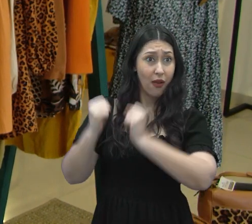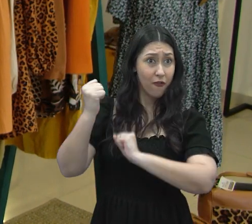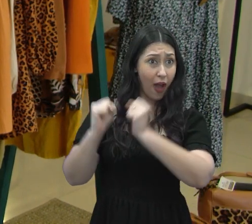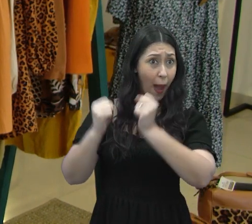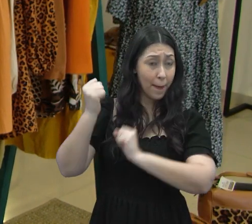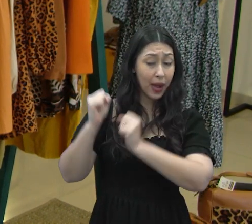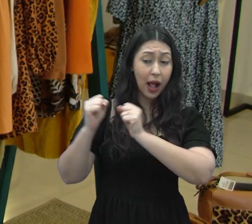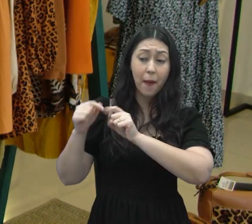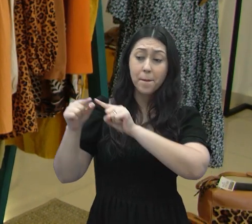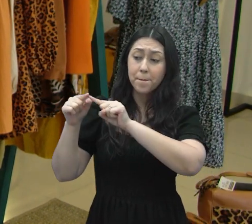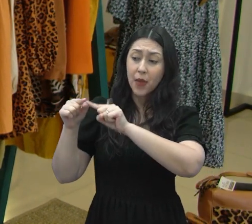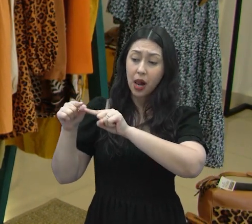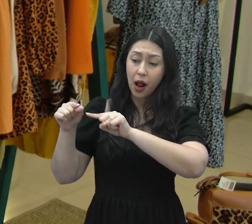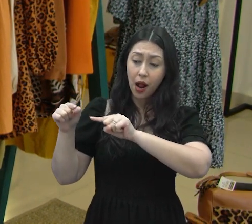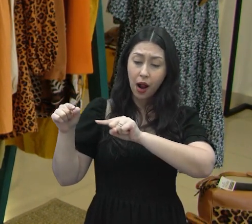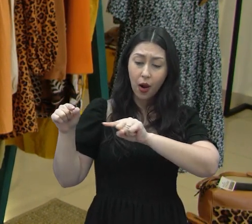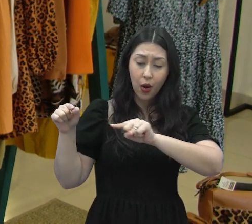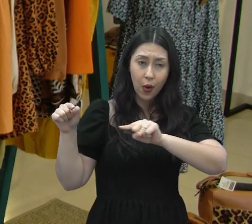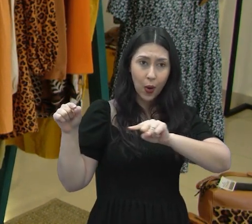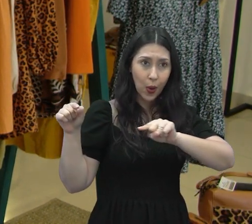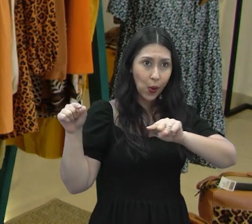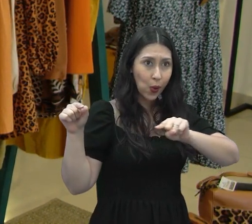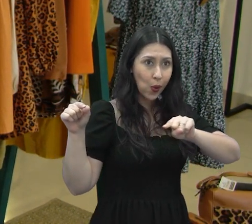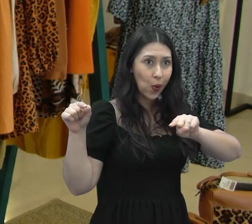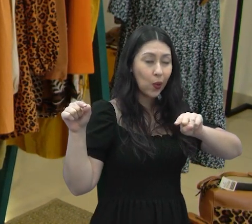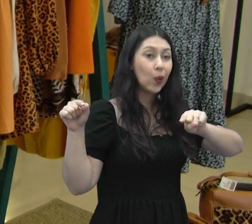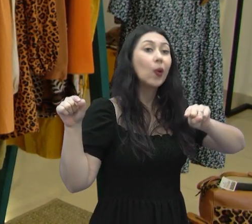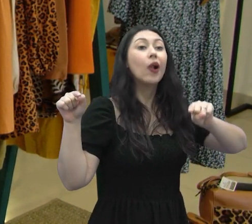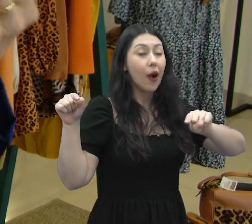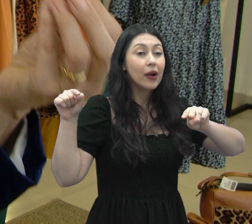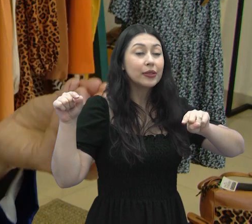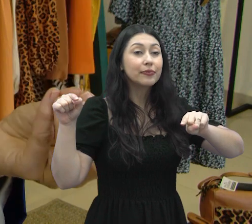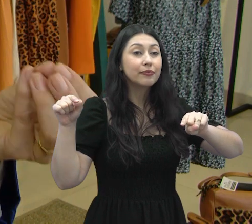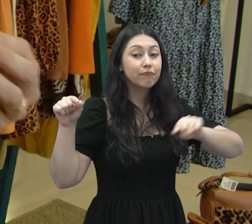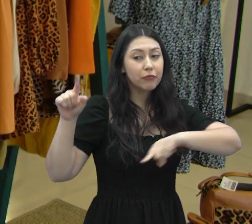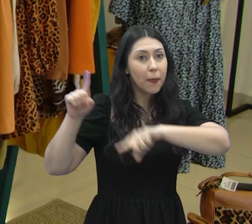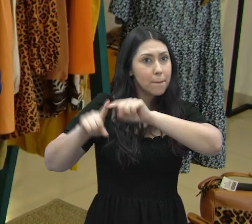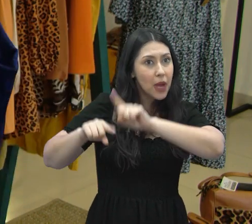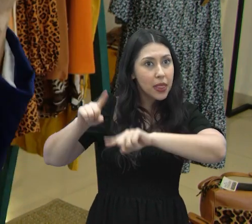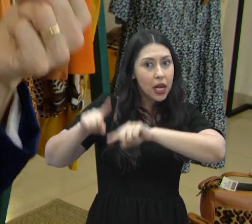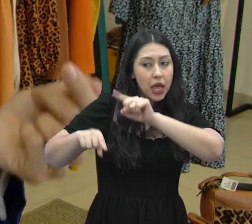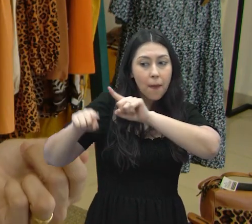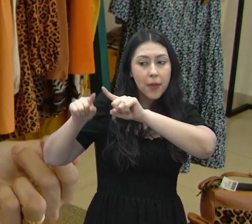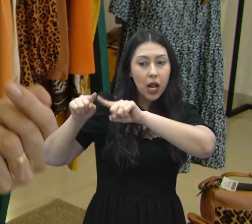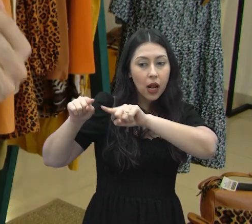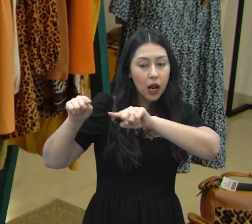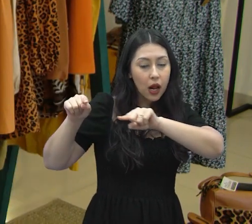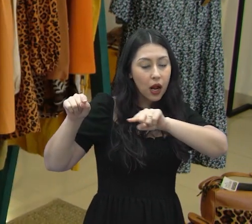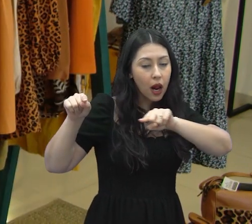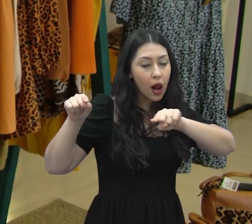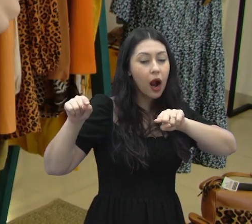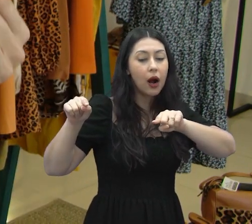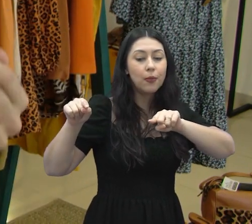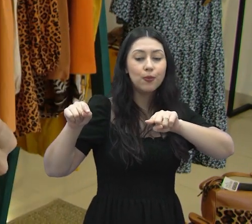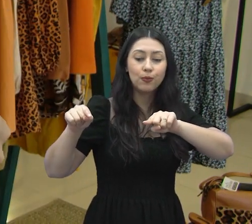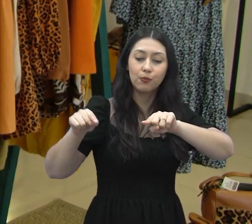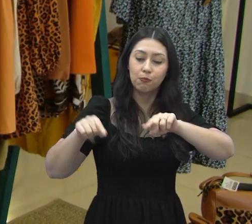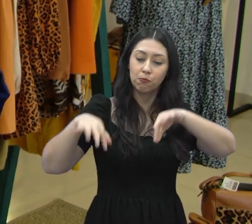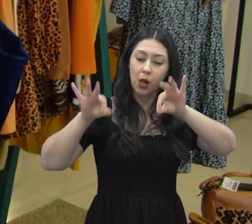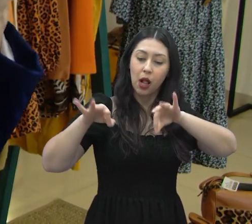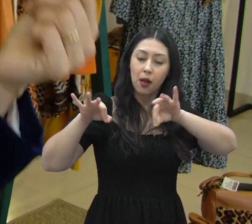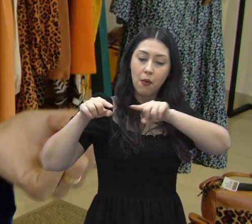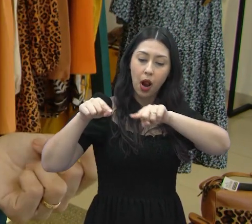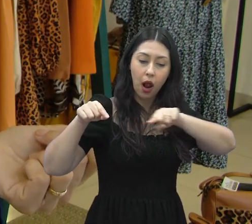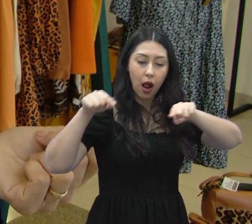é a fibra, né, in natura, ela vai para a indústria, se produz um tecido, vai para uma confecção, depois para uma